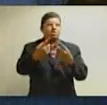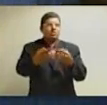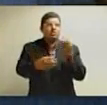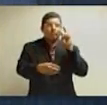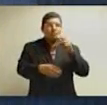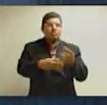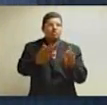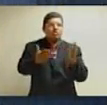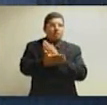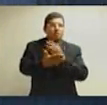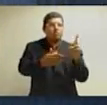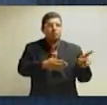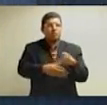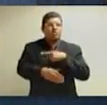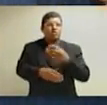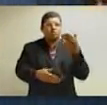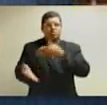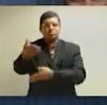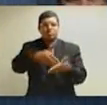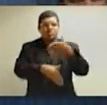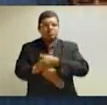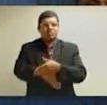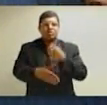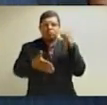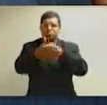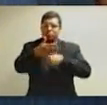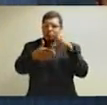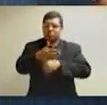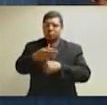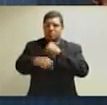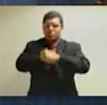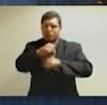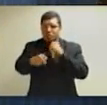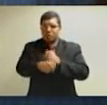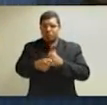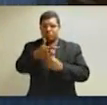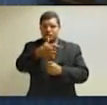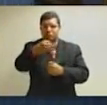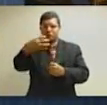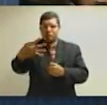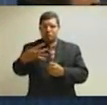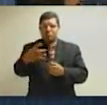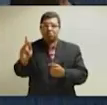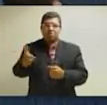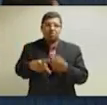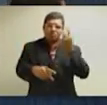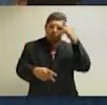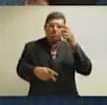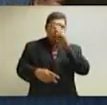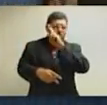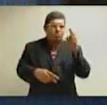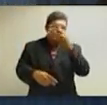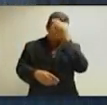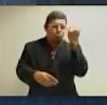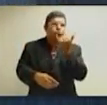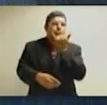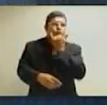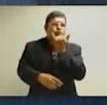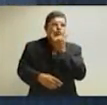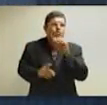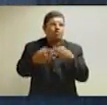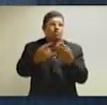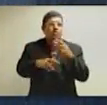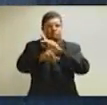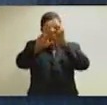eu vejo alguns professores que participaram daquela luta de 2004, professor, nem todos eu lembro o nome, me perdoem,